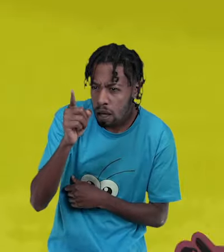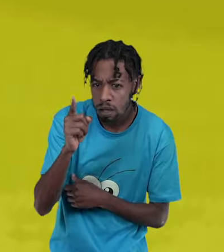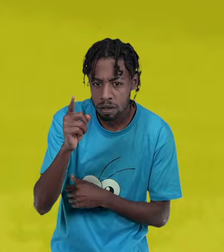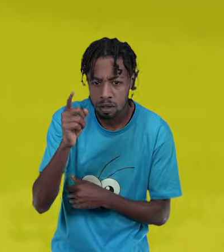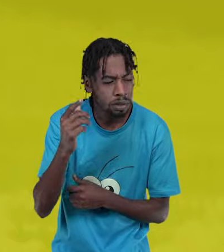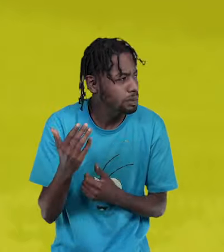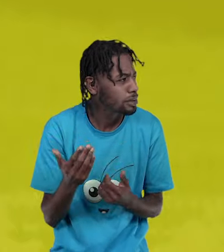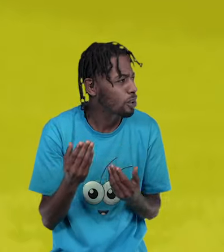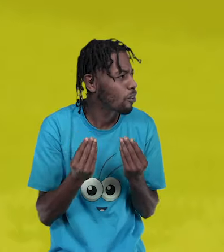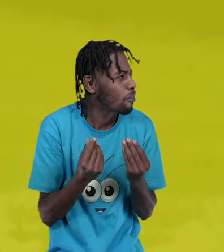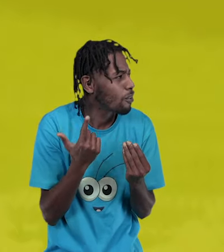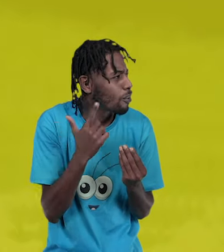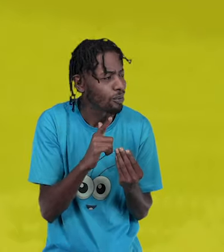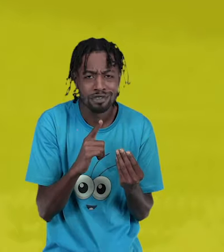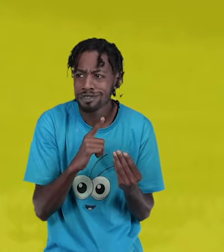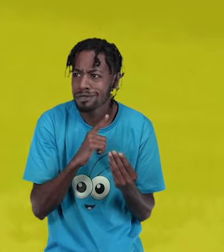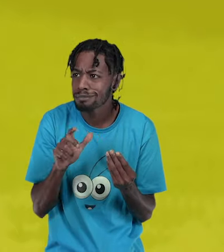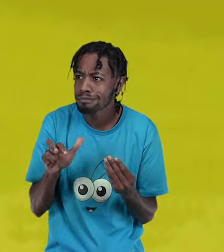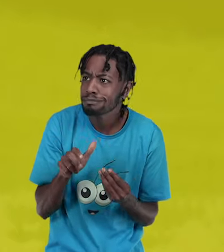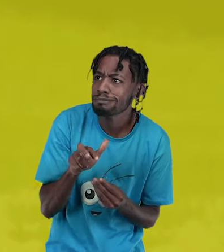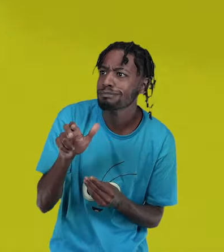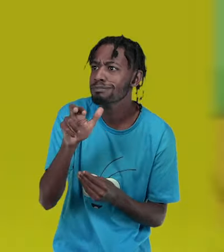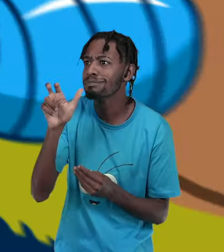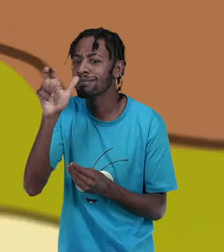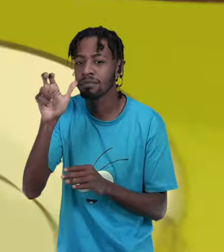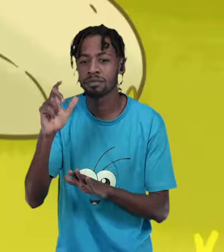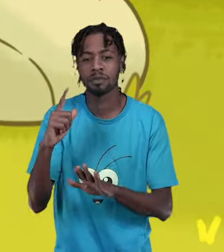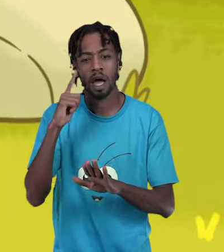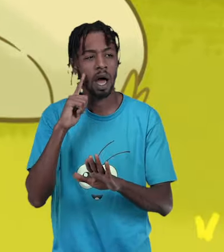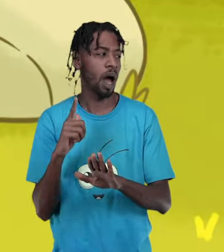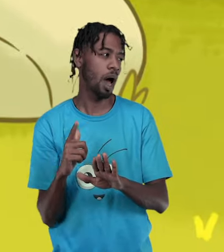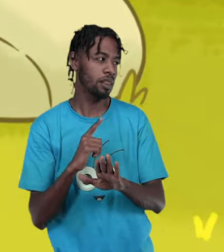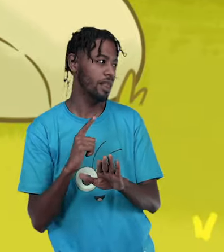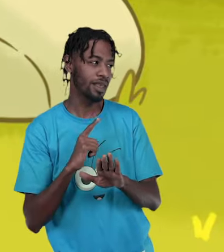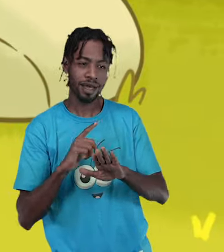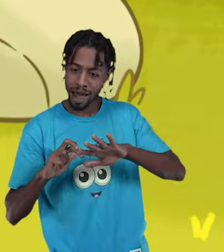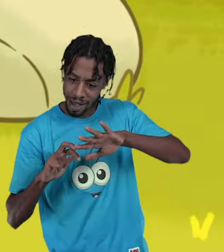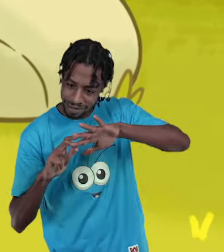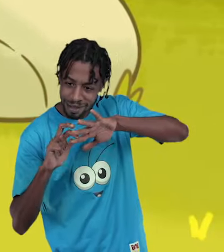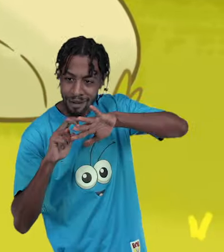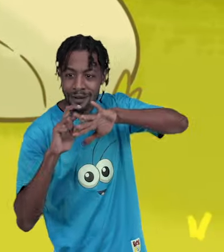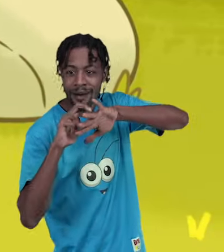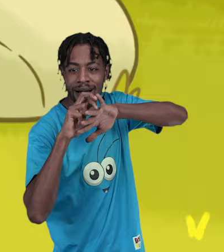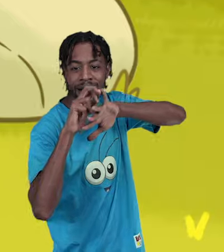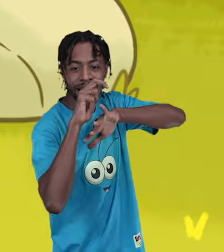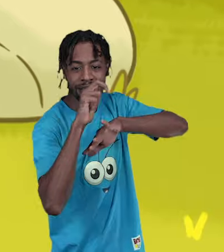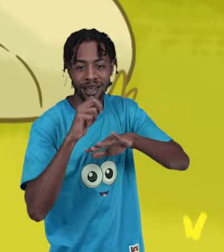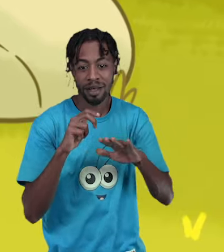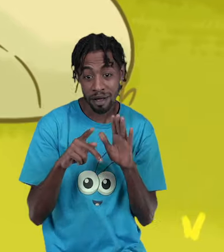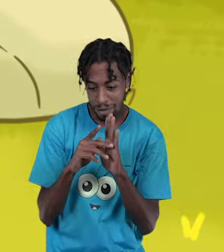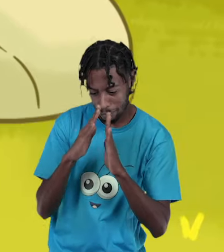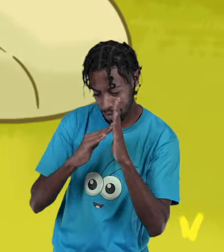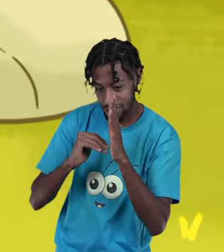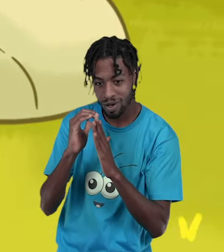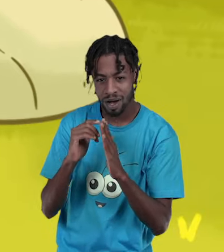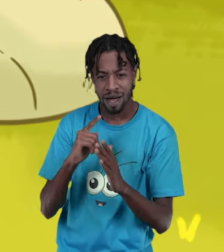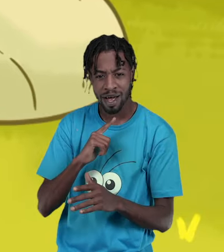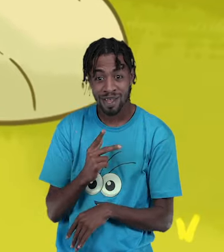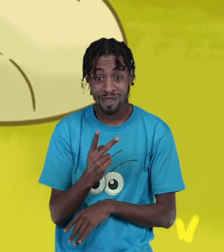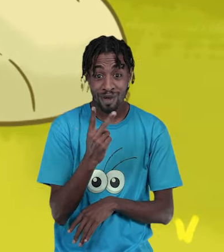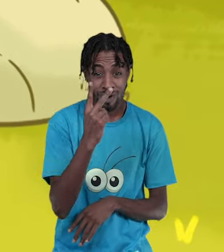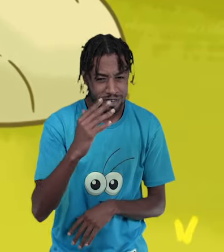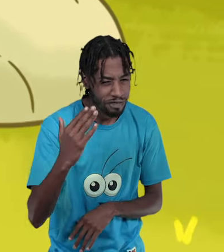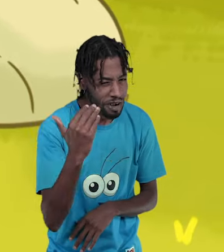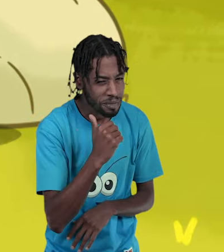Mas como vamos chegar lá em cima? Vamos pela escada do pintor Que demais! Dois trevinhos! Vai ser a